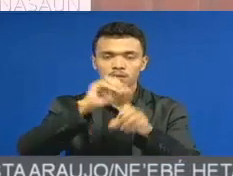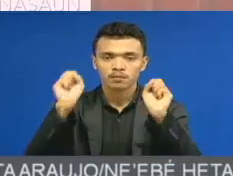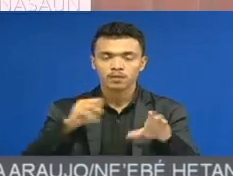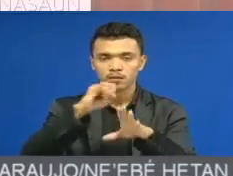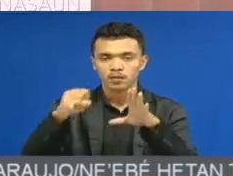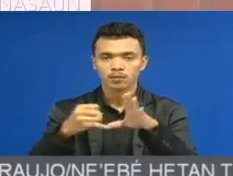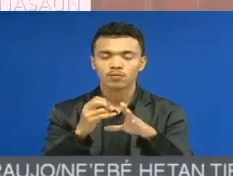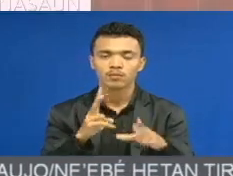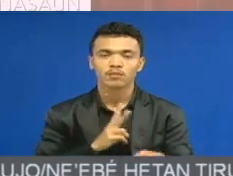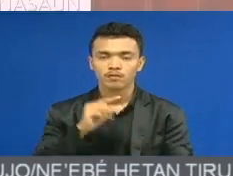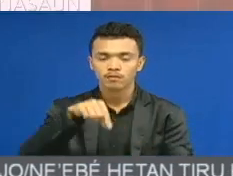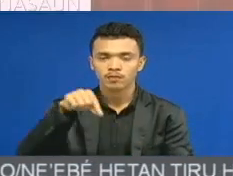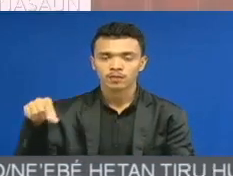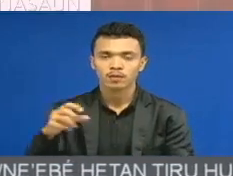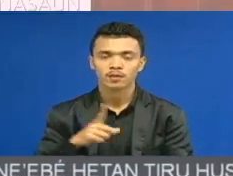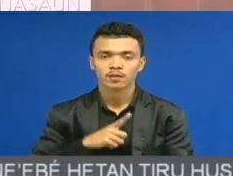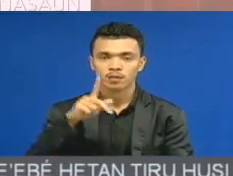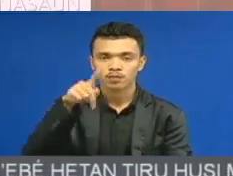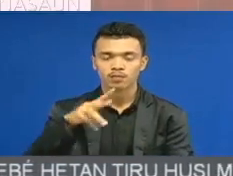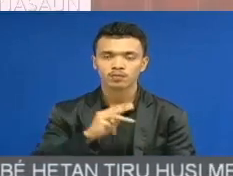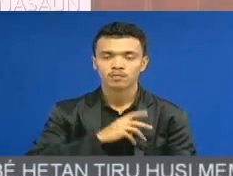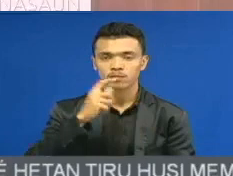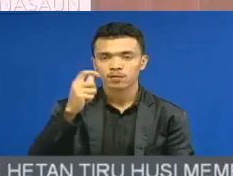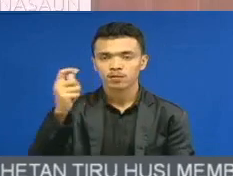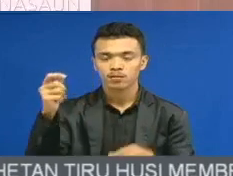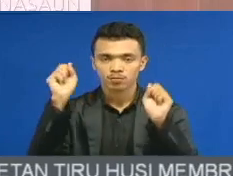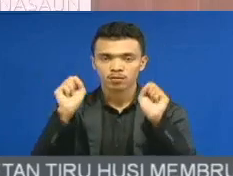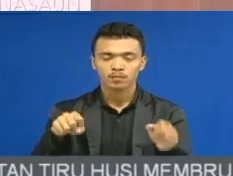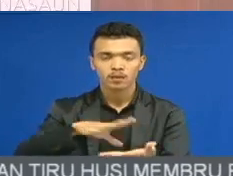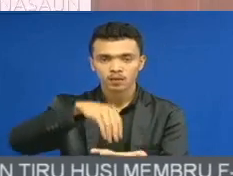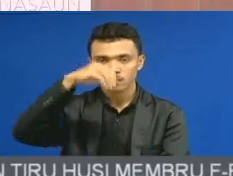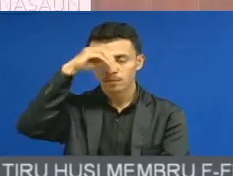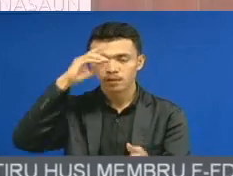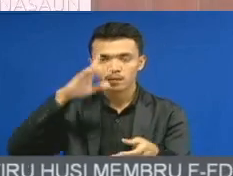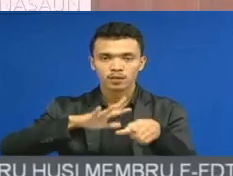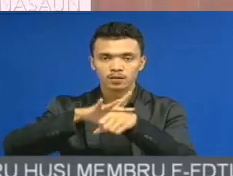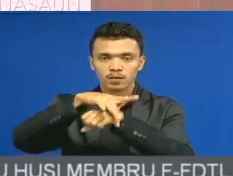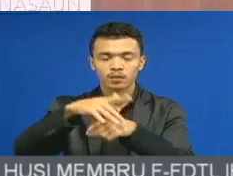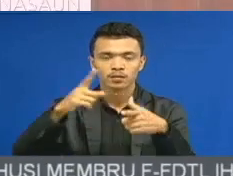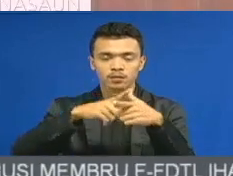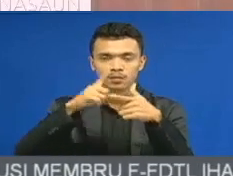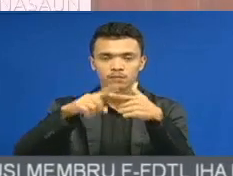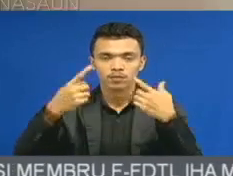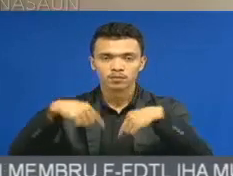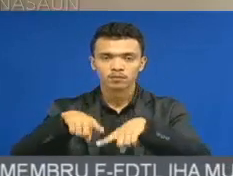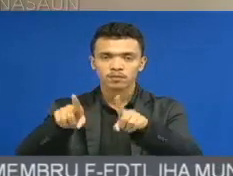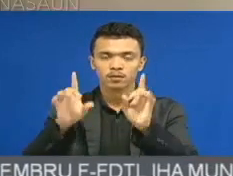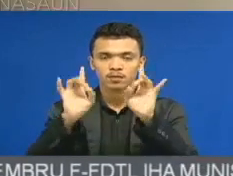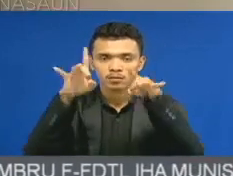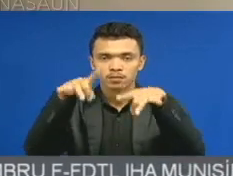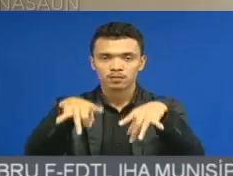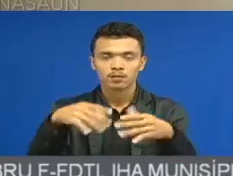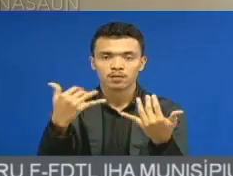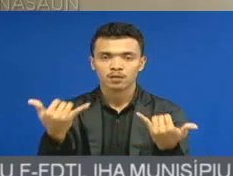palos. Sorry ma wisma natut pasira bela aprende lian inglês antes ira ba Australia. Dadang